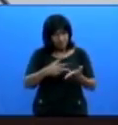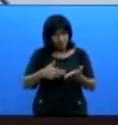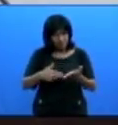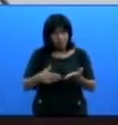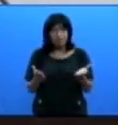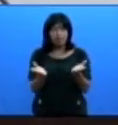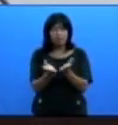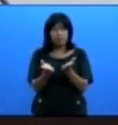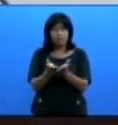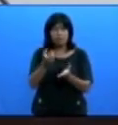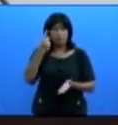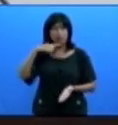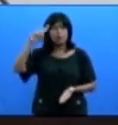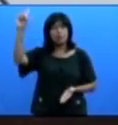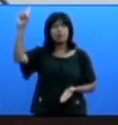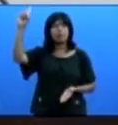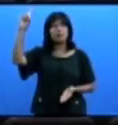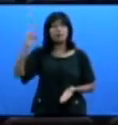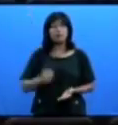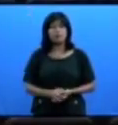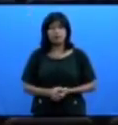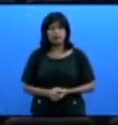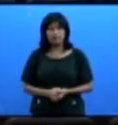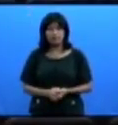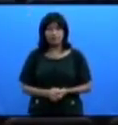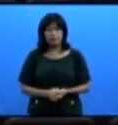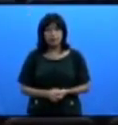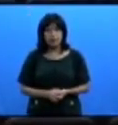um trecho da Bíblia Sagrada.